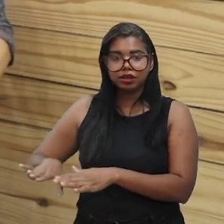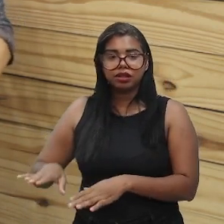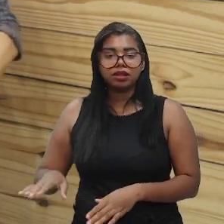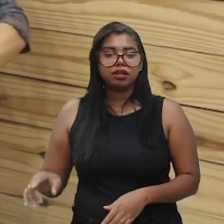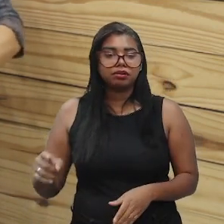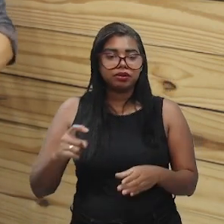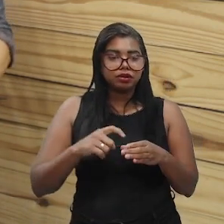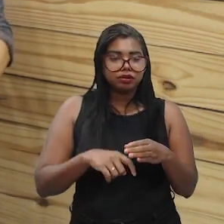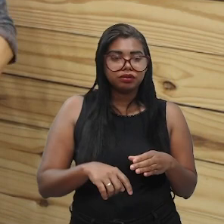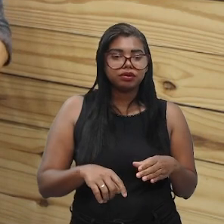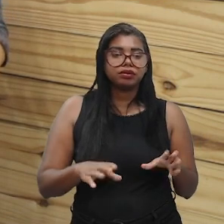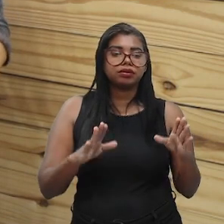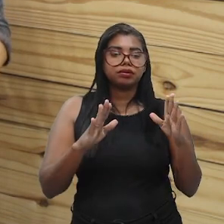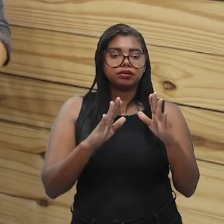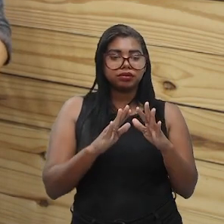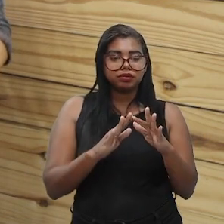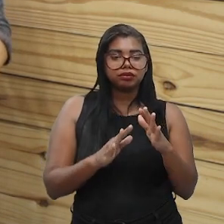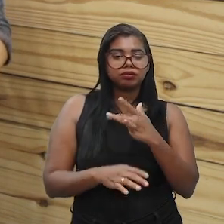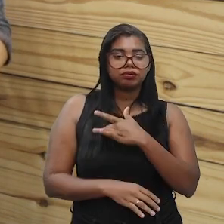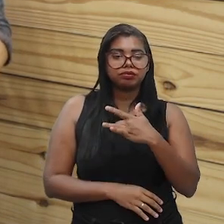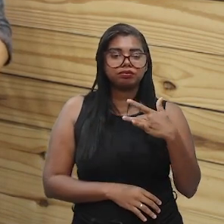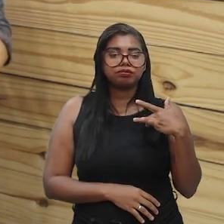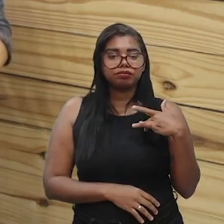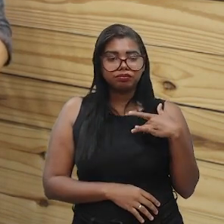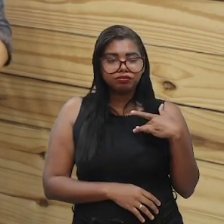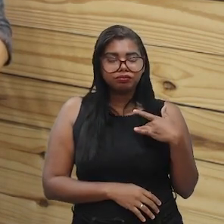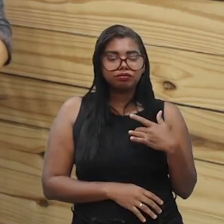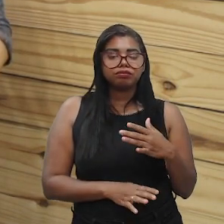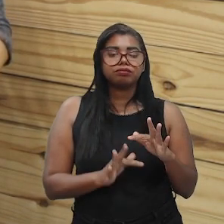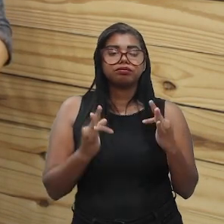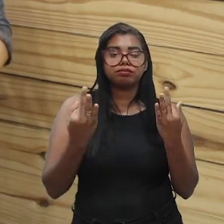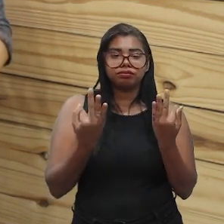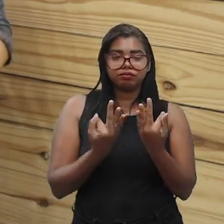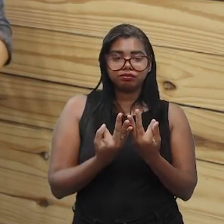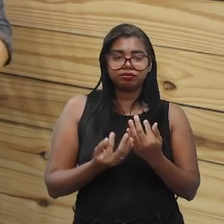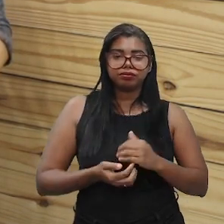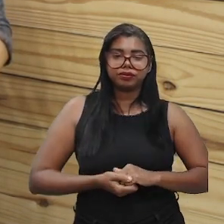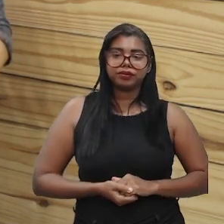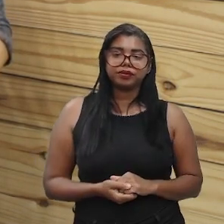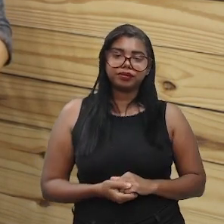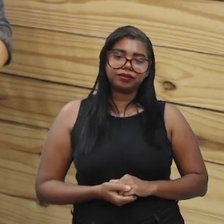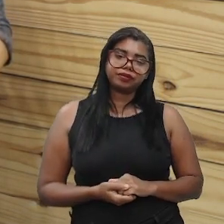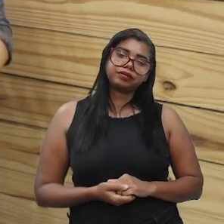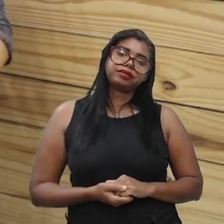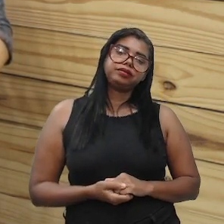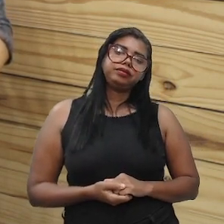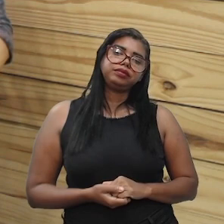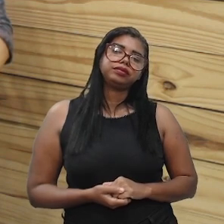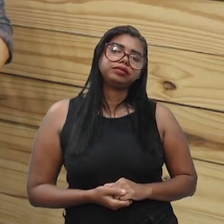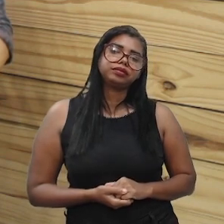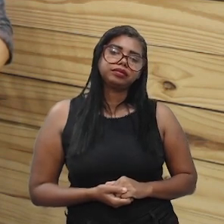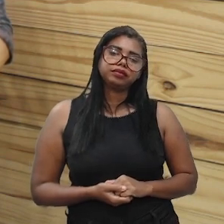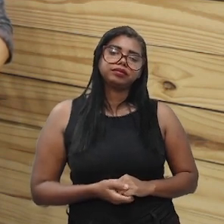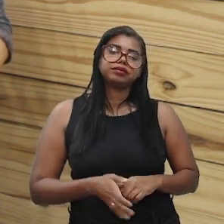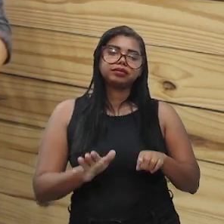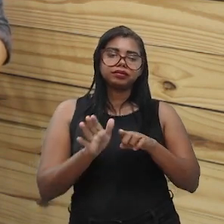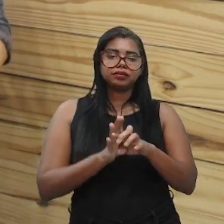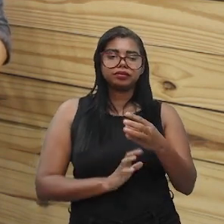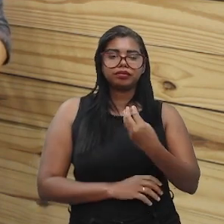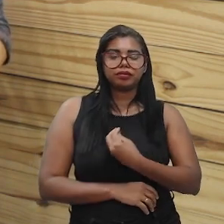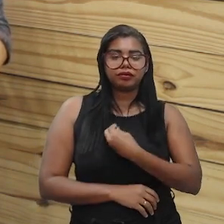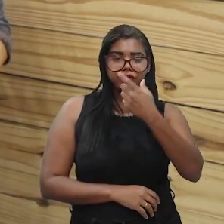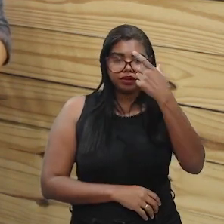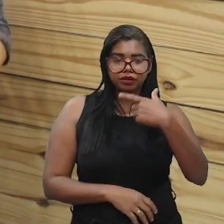atividade física, à sua saúde. E aí a gente procura a melhora da gente aí, como a gente bem colocou na pergunta, vida pessoal,